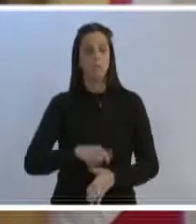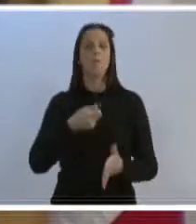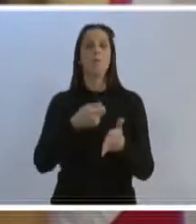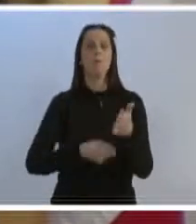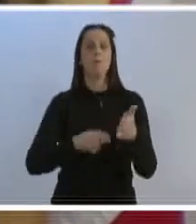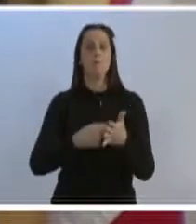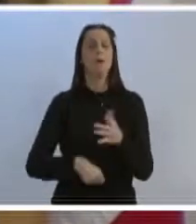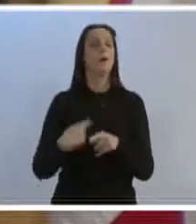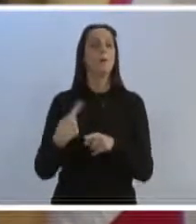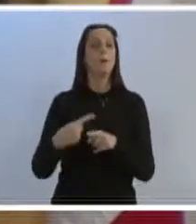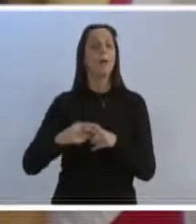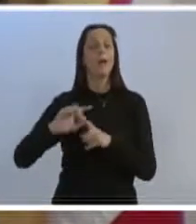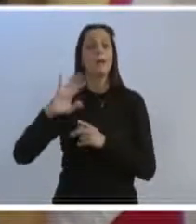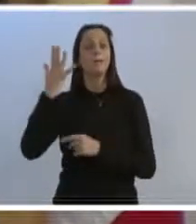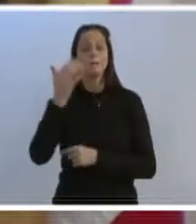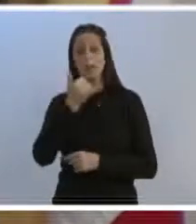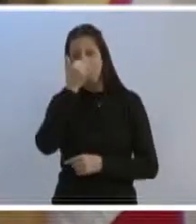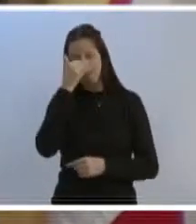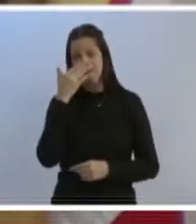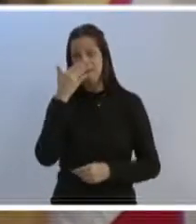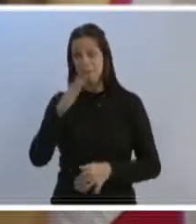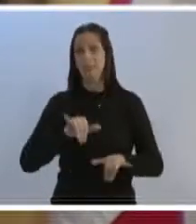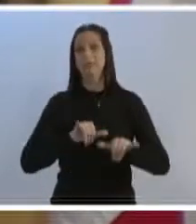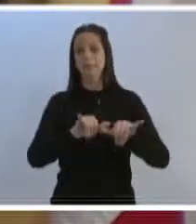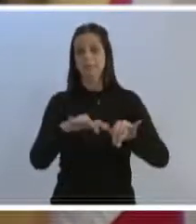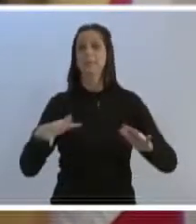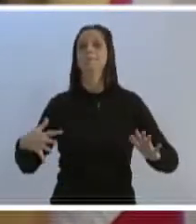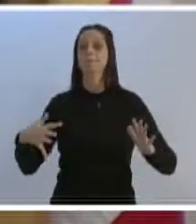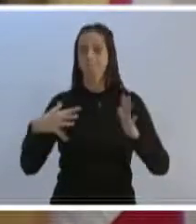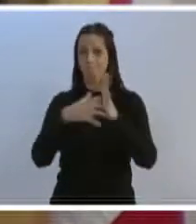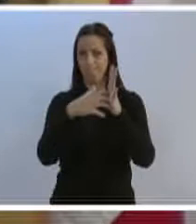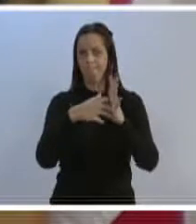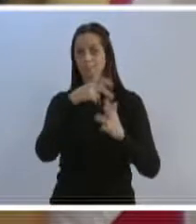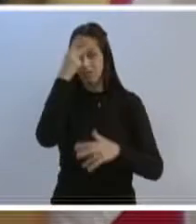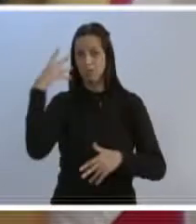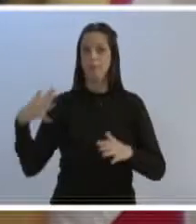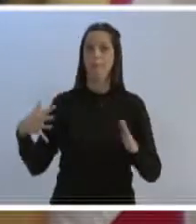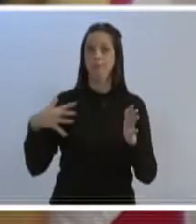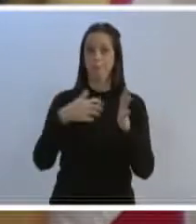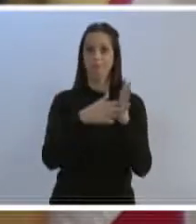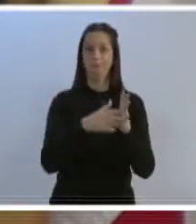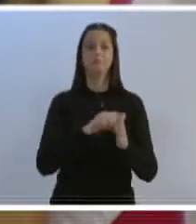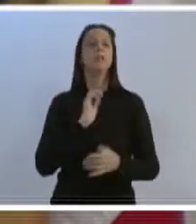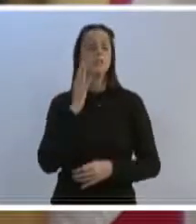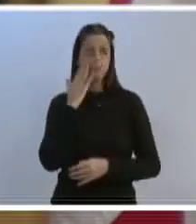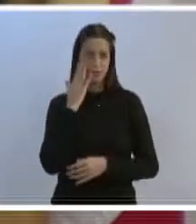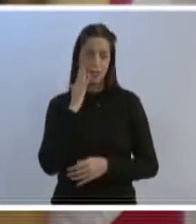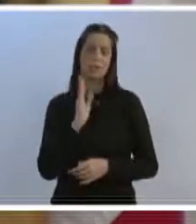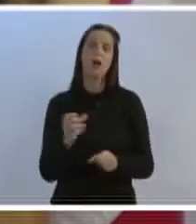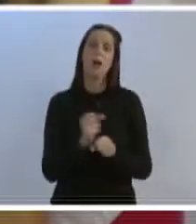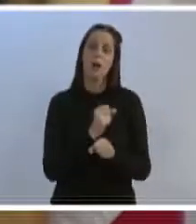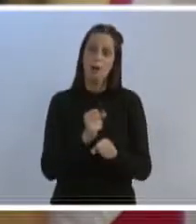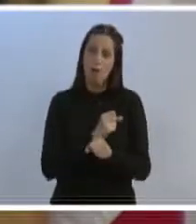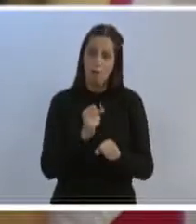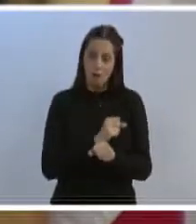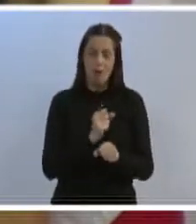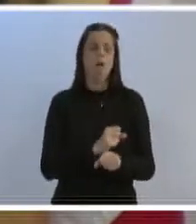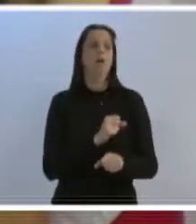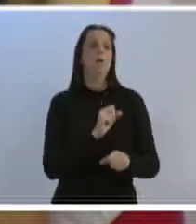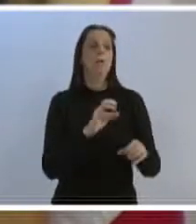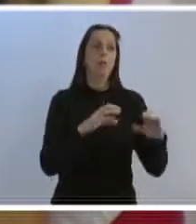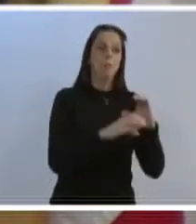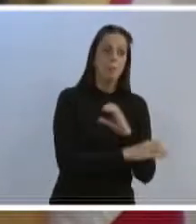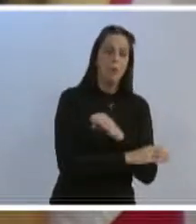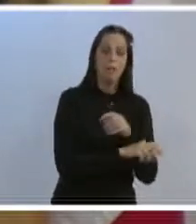a onde está realmente a obra em pleno vapor que está no processo ainda da